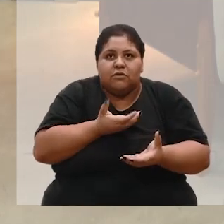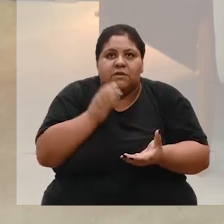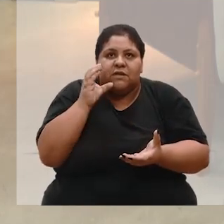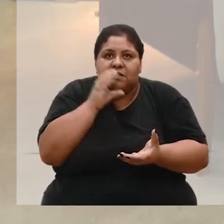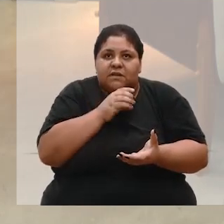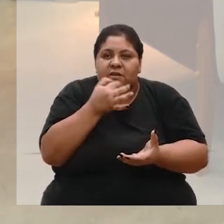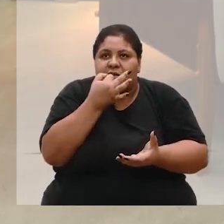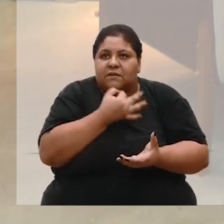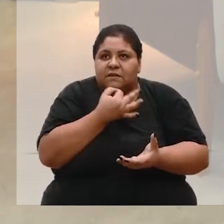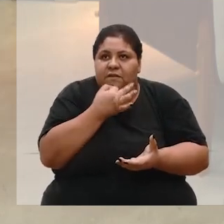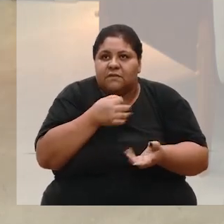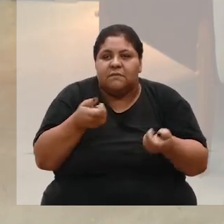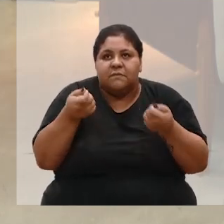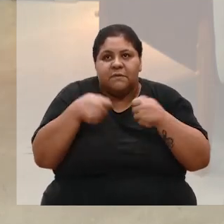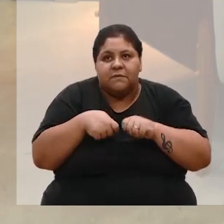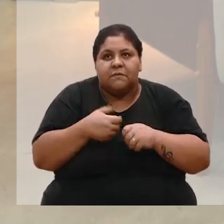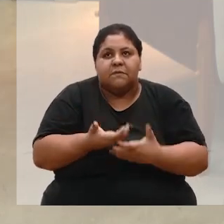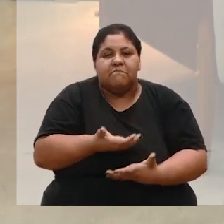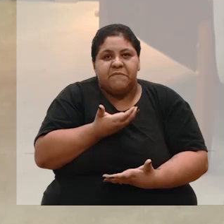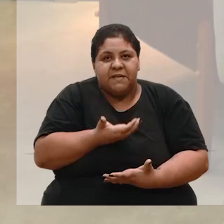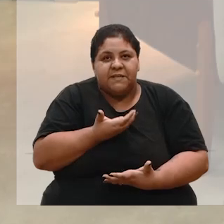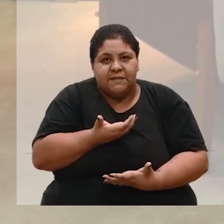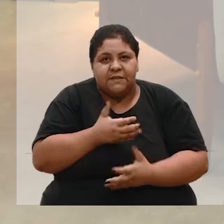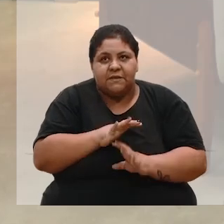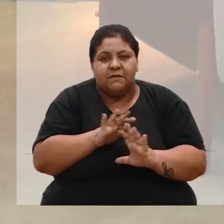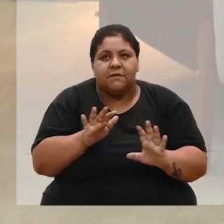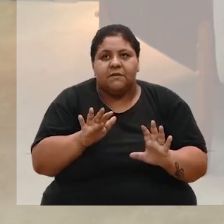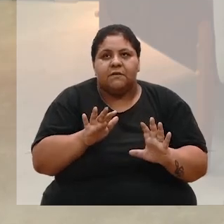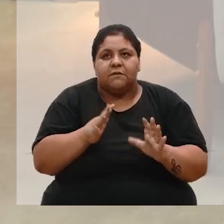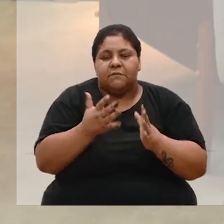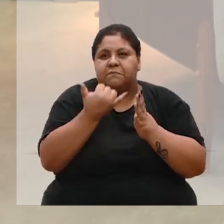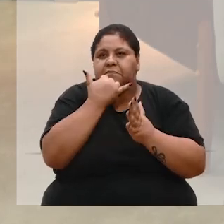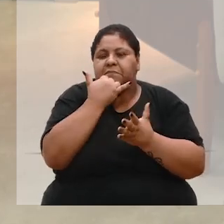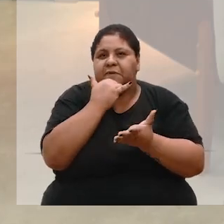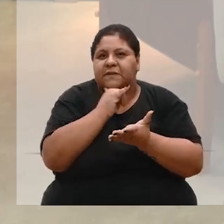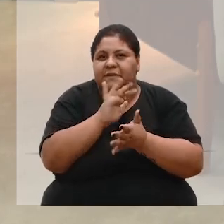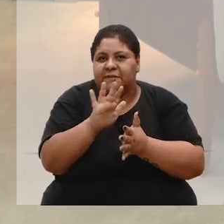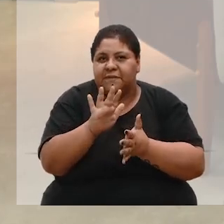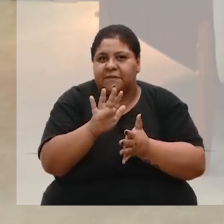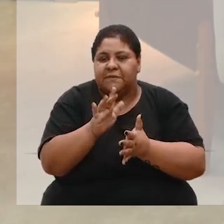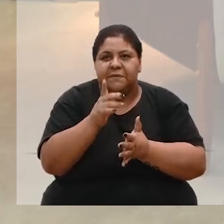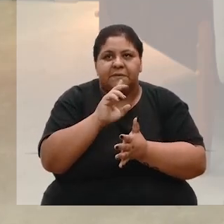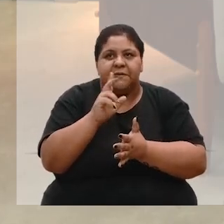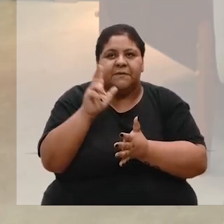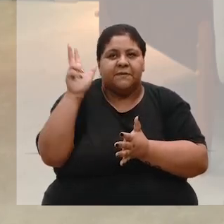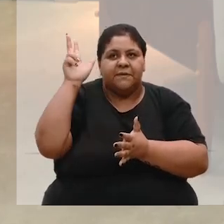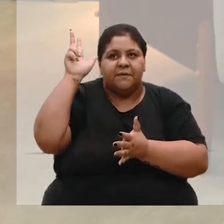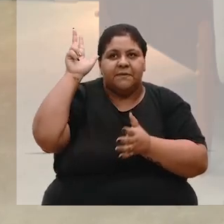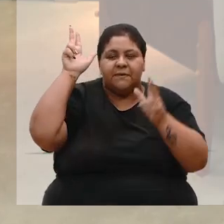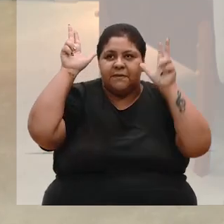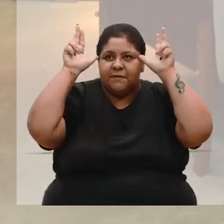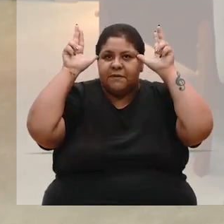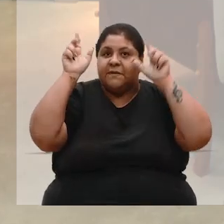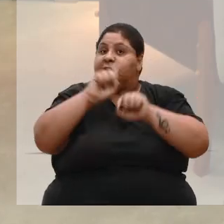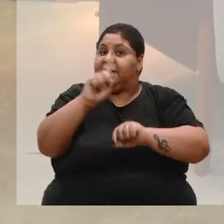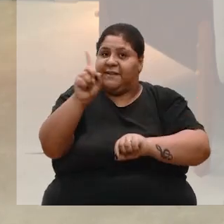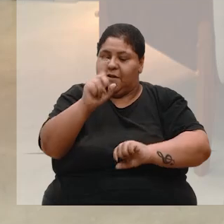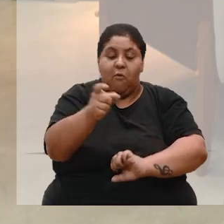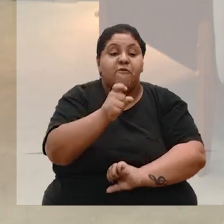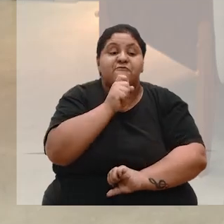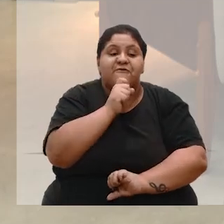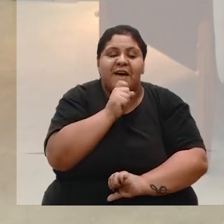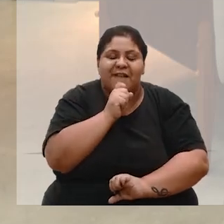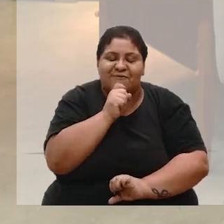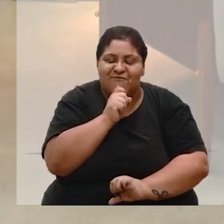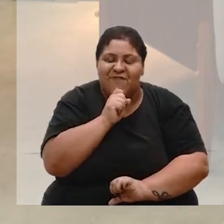Que a gente precisa ter um Natal aqui mais... Perdão, Natal não. Uma Páscoa? Uma Páscoa não, um inverno, o inverno